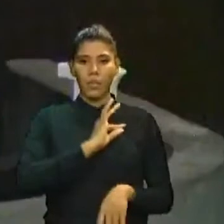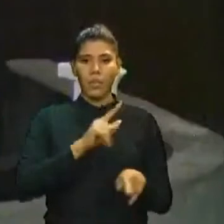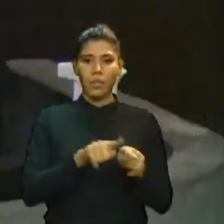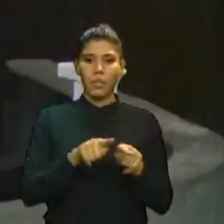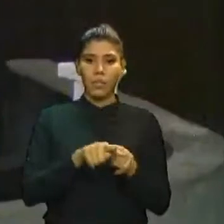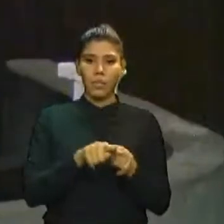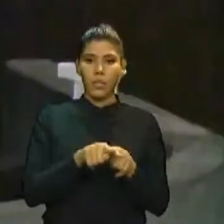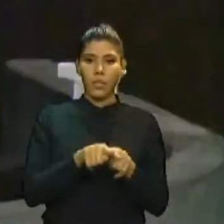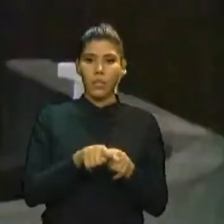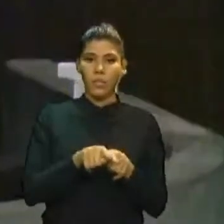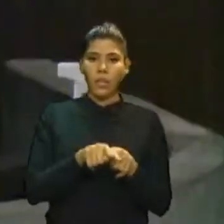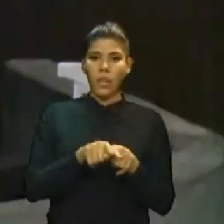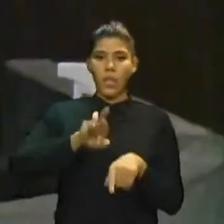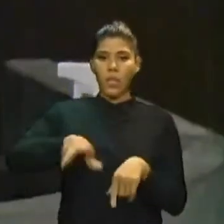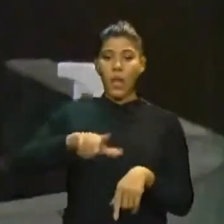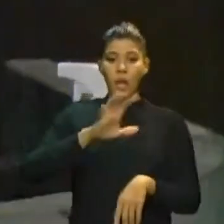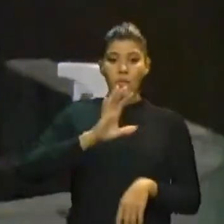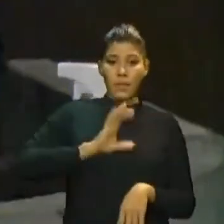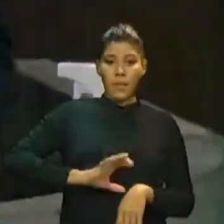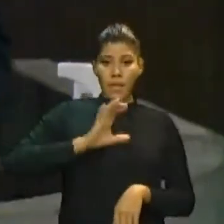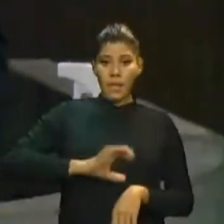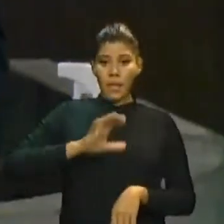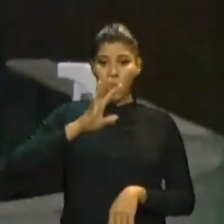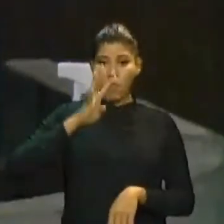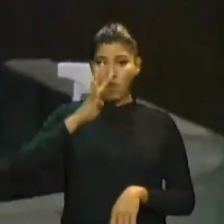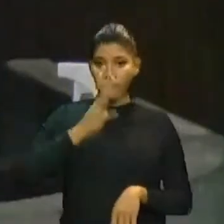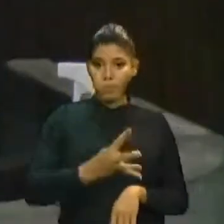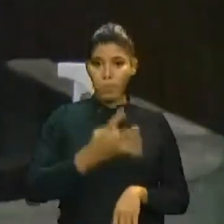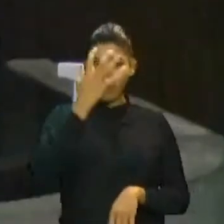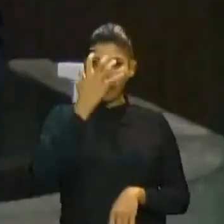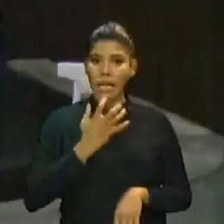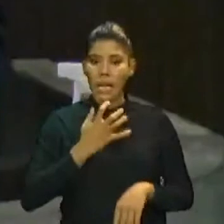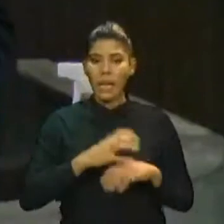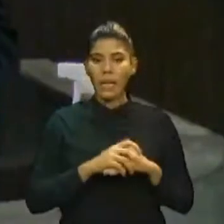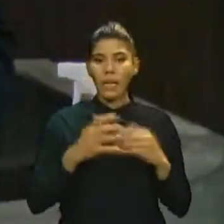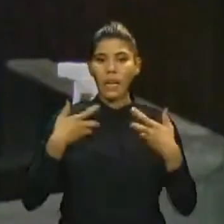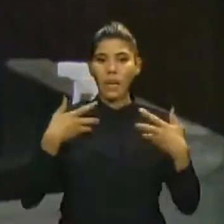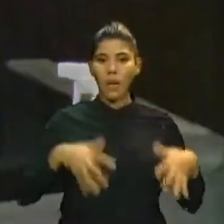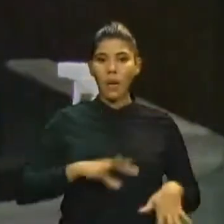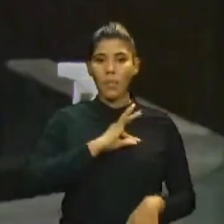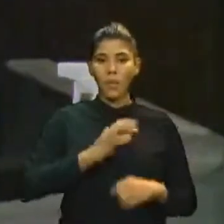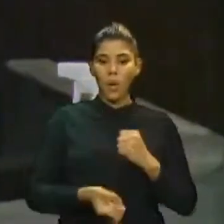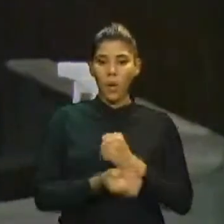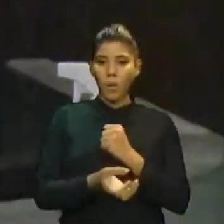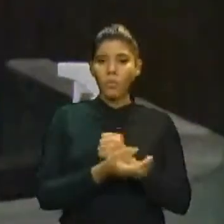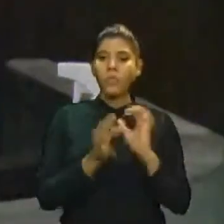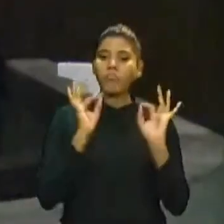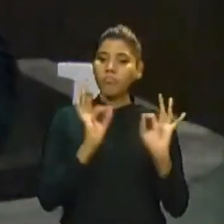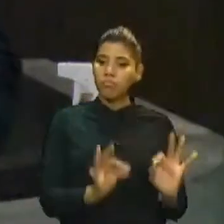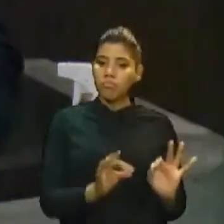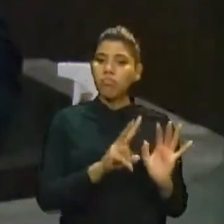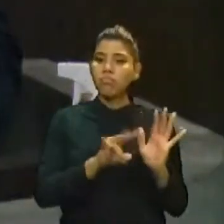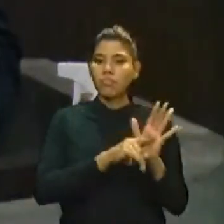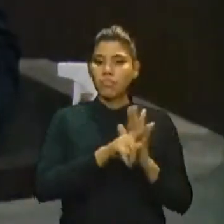não o cidadão que vai fazer denúncia. Cidadão que está indo fazer denúncia séria, que não quer policial corrupto, essa será investigada,